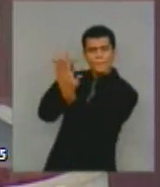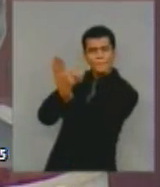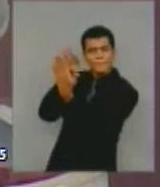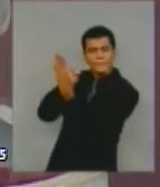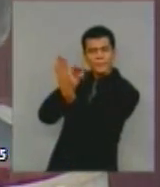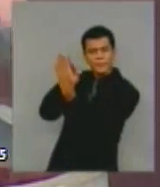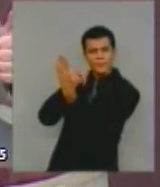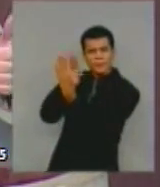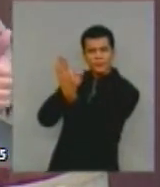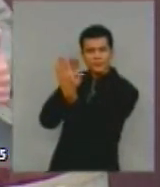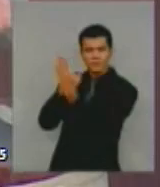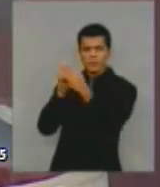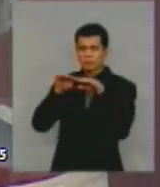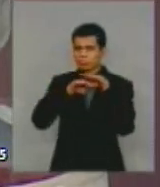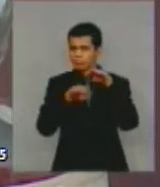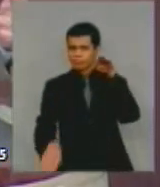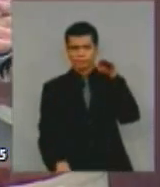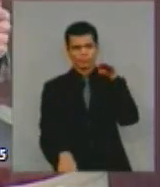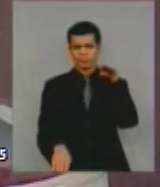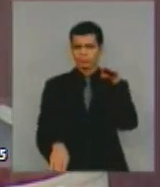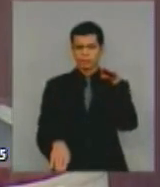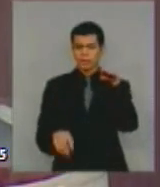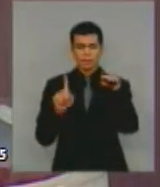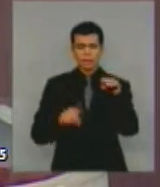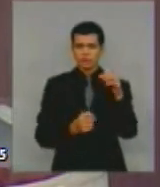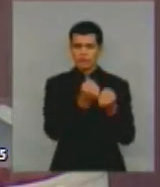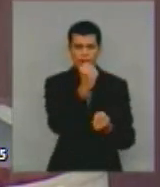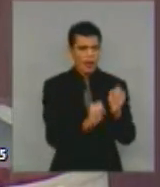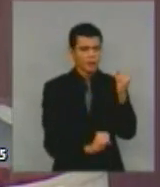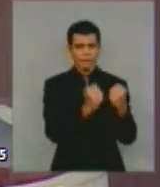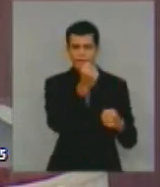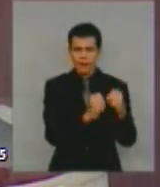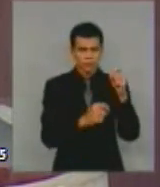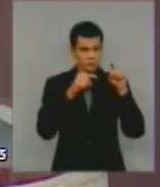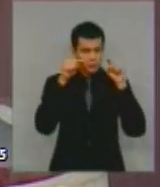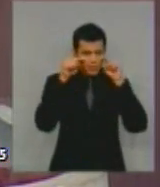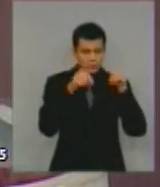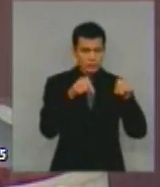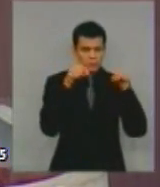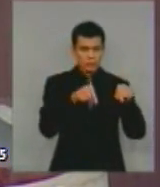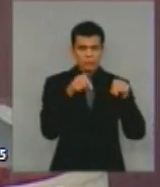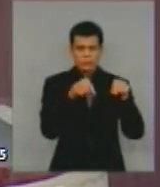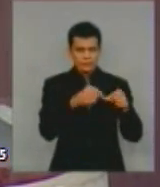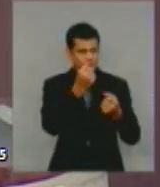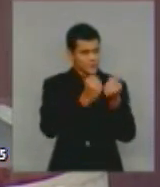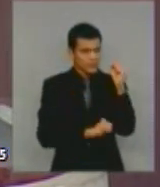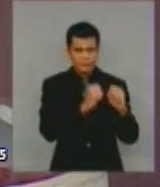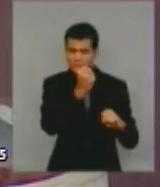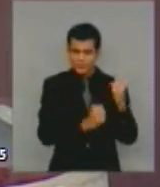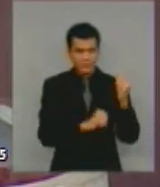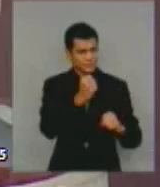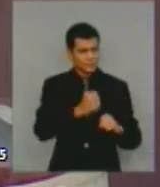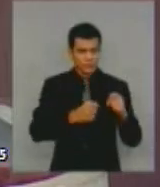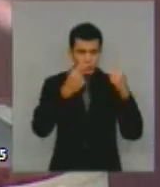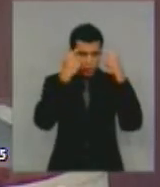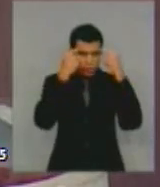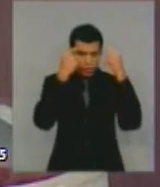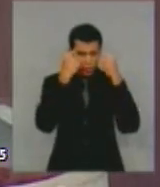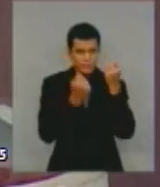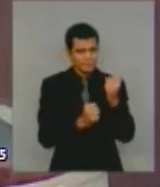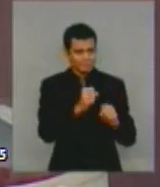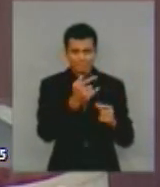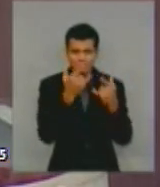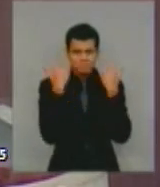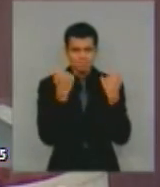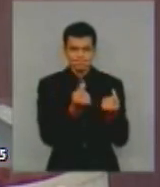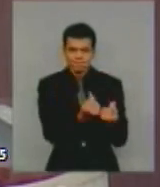é absolutamente desigual, concentrador de riqueza, e ele gera uma desigualdade a mais perversa. Sabe por quê? Porque ele coloca o grande industrial, o